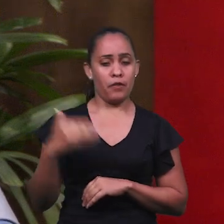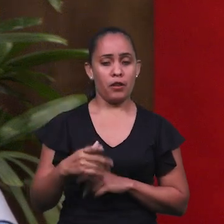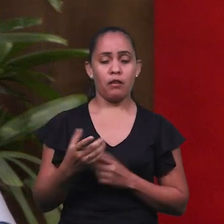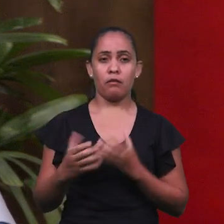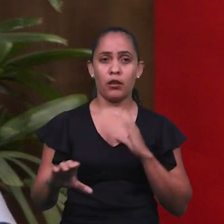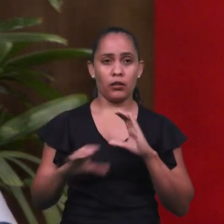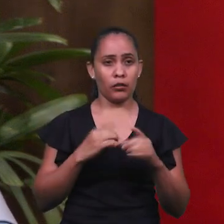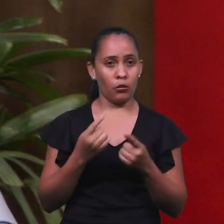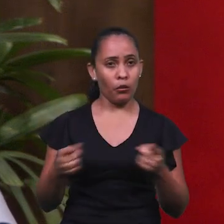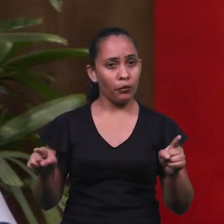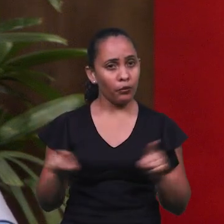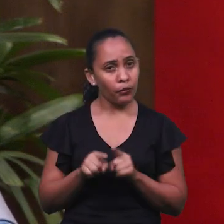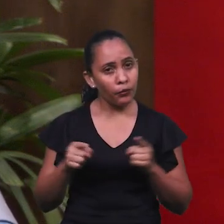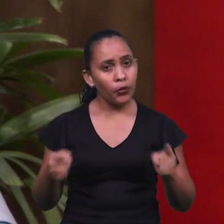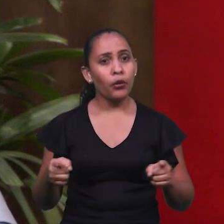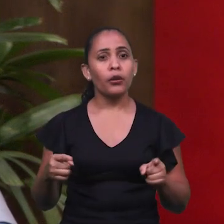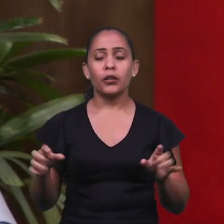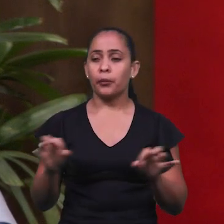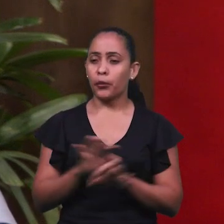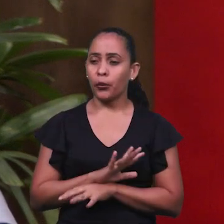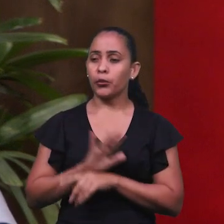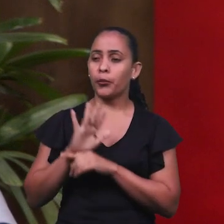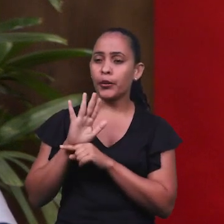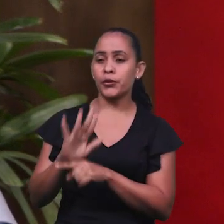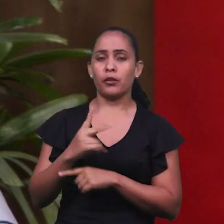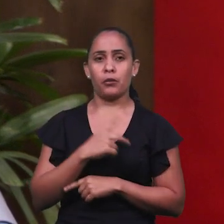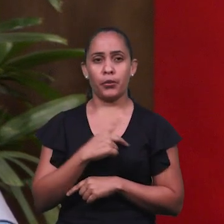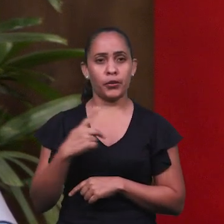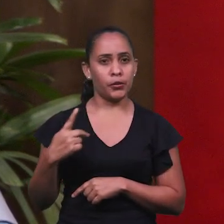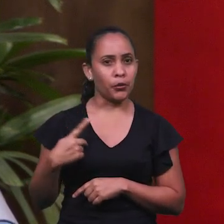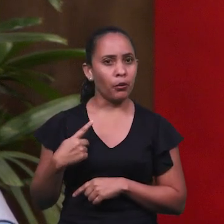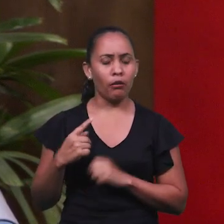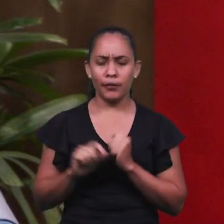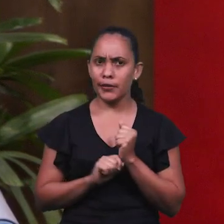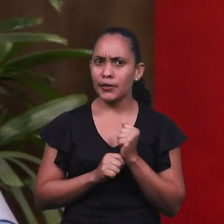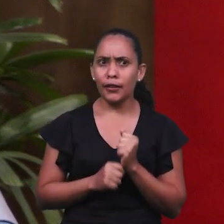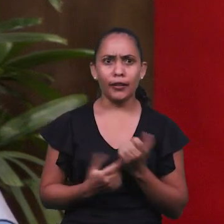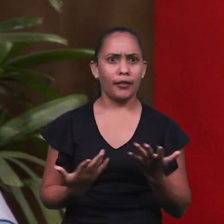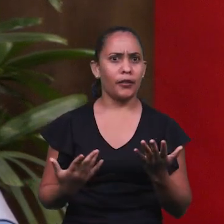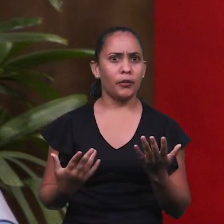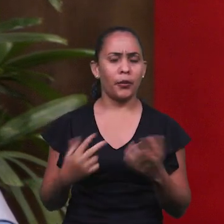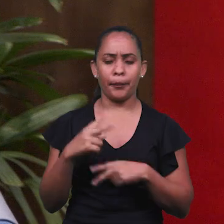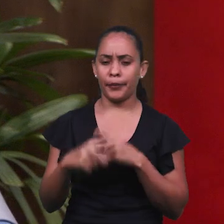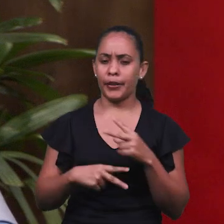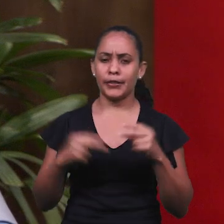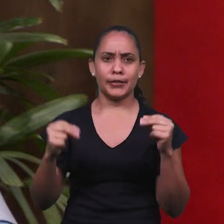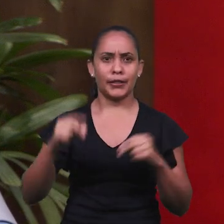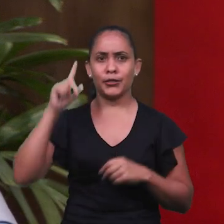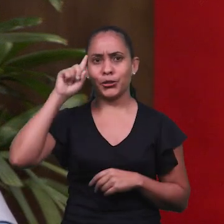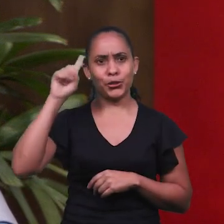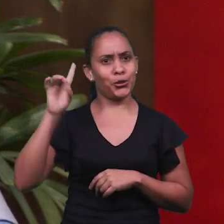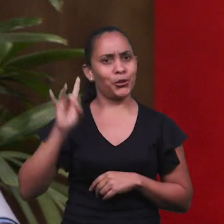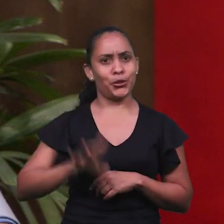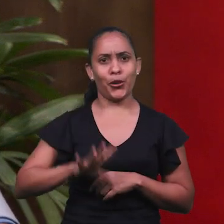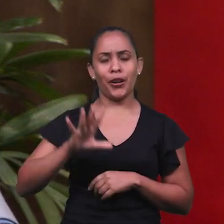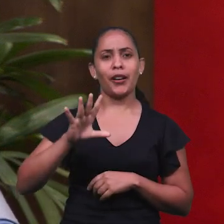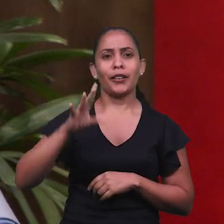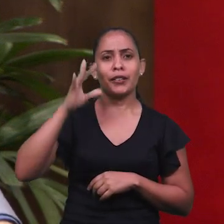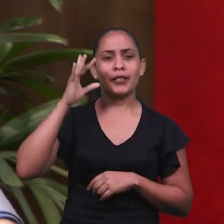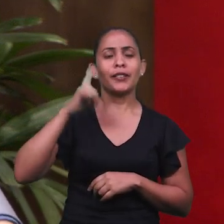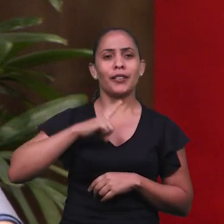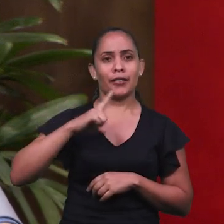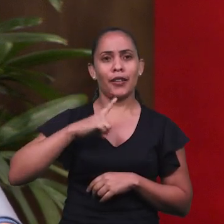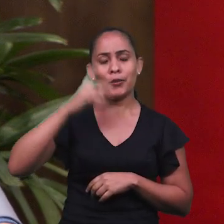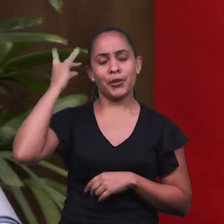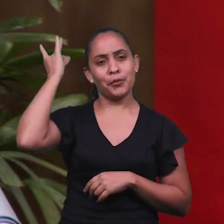para o ensaio, está à disposição do pastor. Isso é um mistério, isso é um presente de Deus e só aqueles que têm o